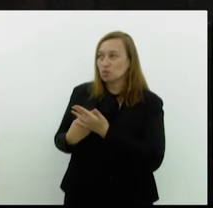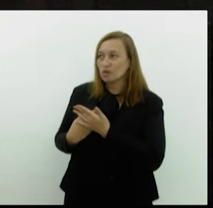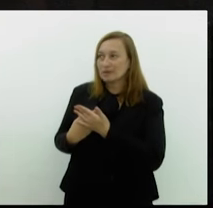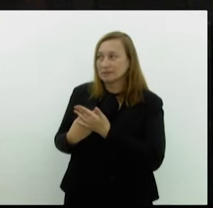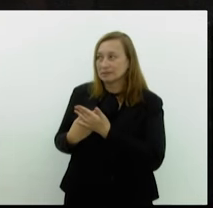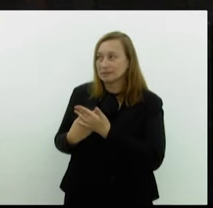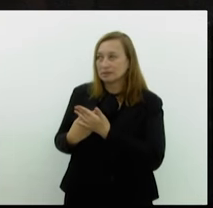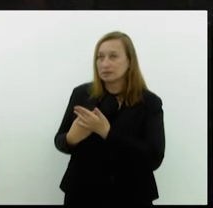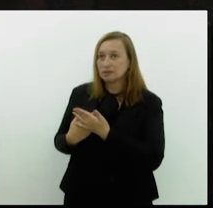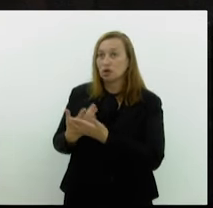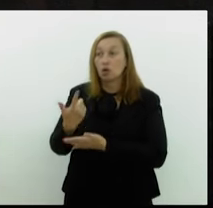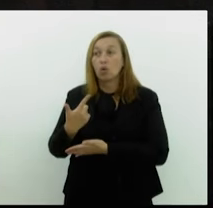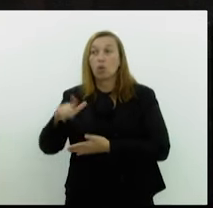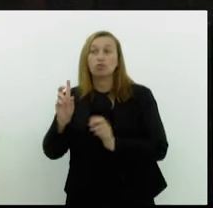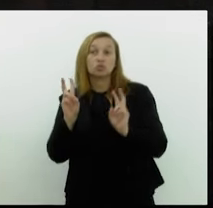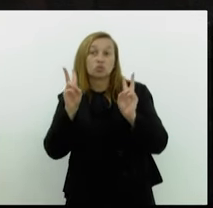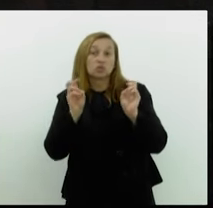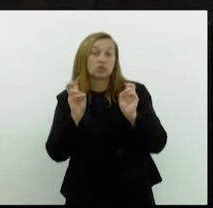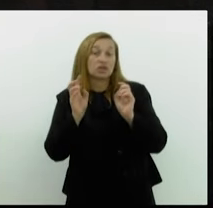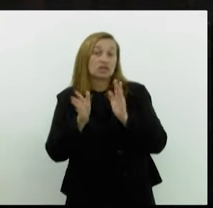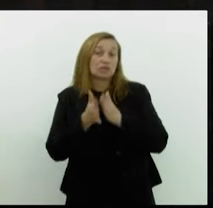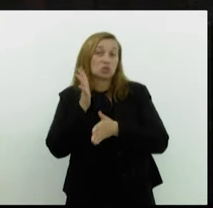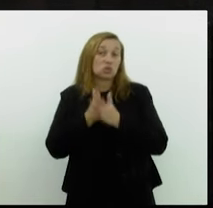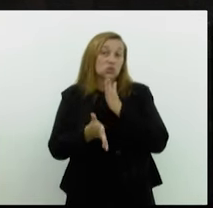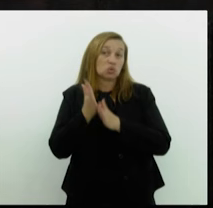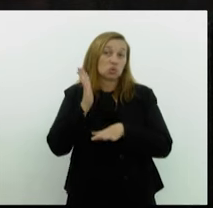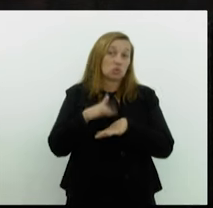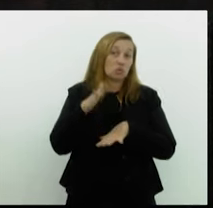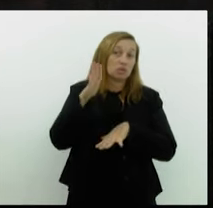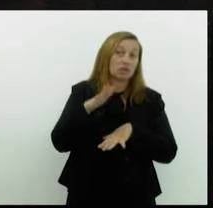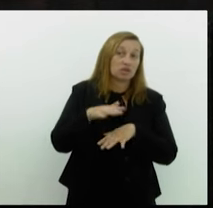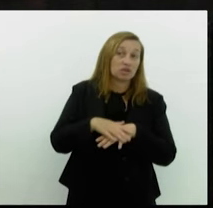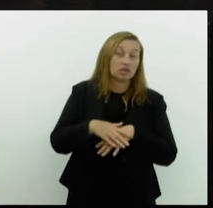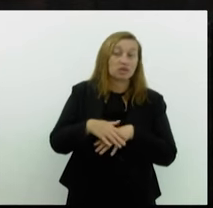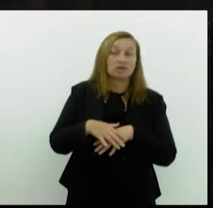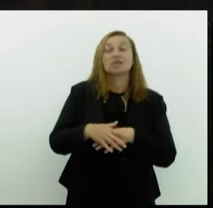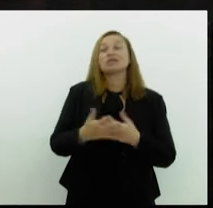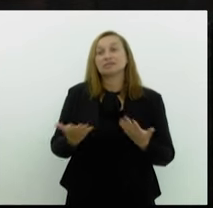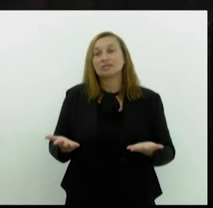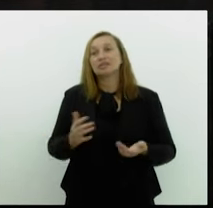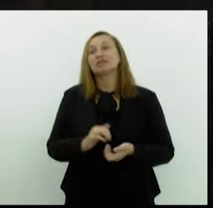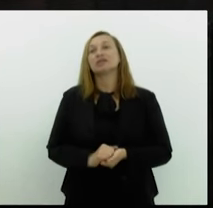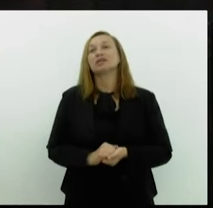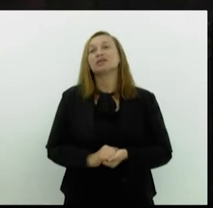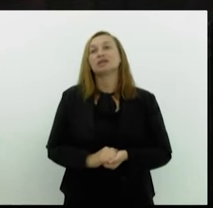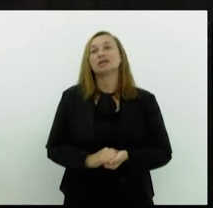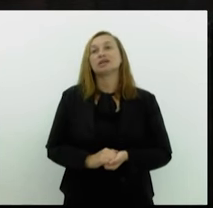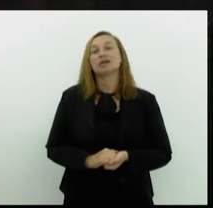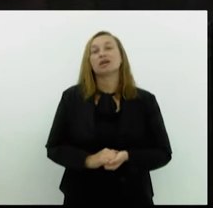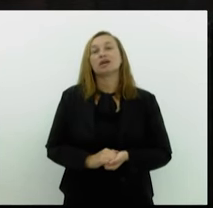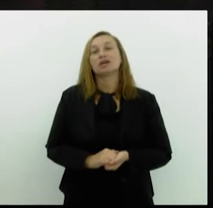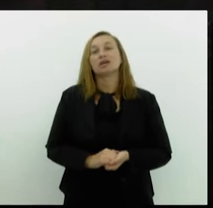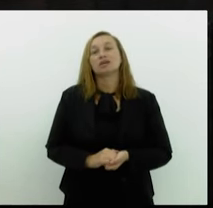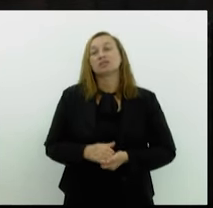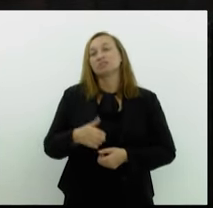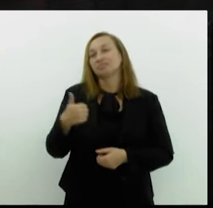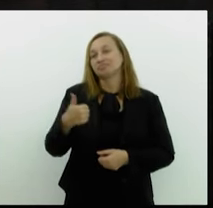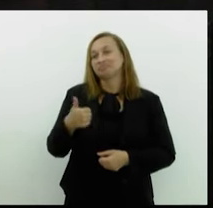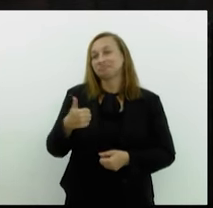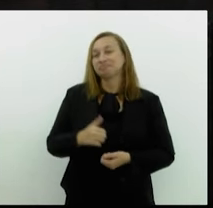ele estudou outros temas mais complexos, derivada primeira e segunda não, né? Que por derivada